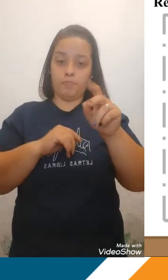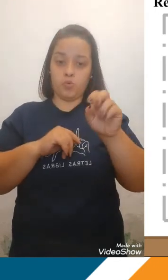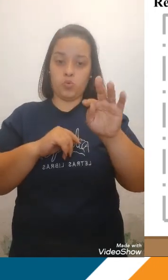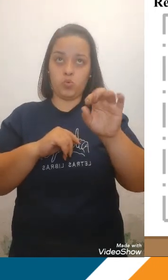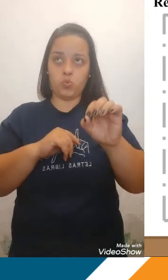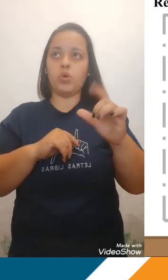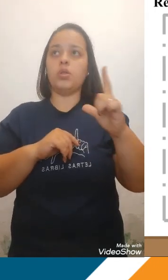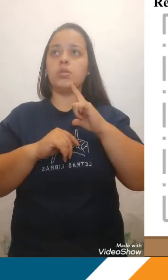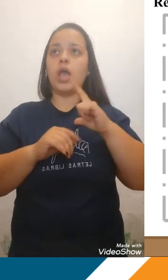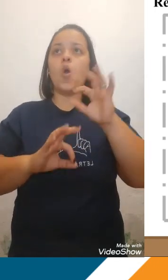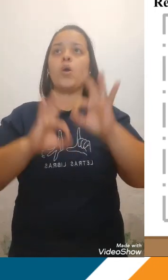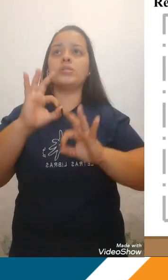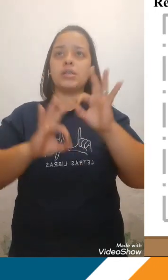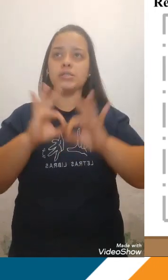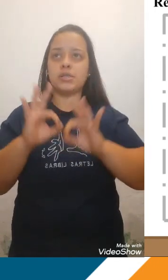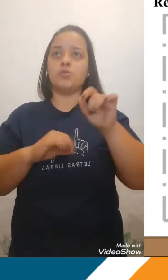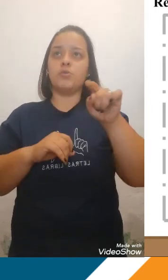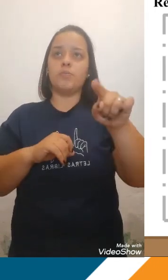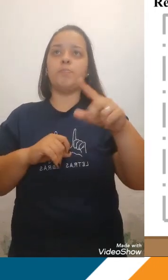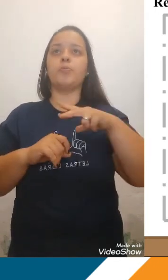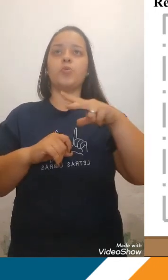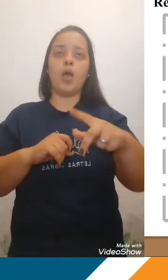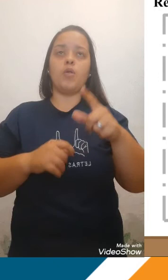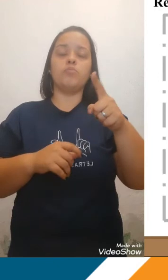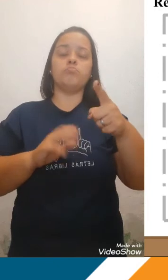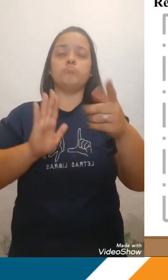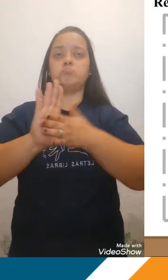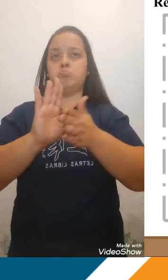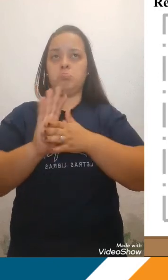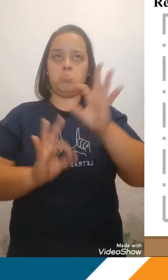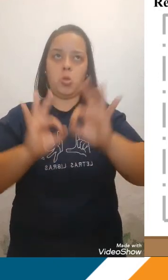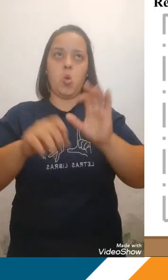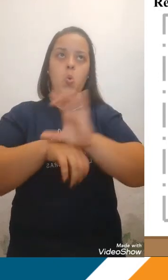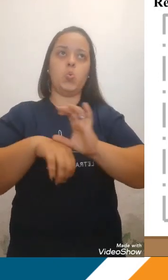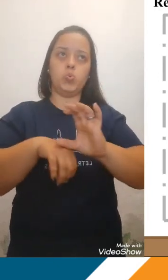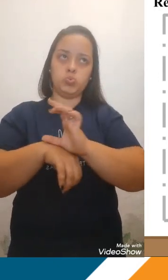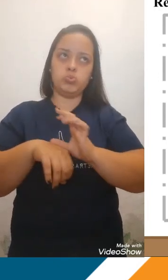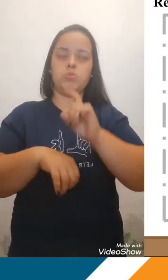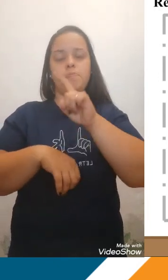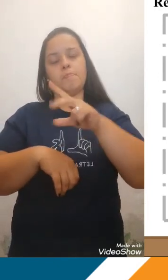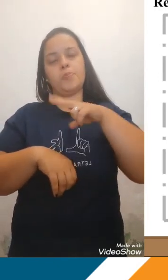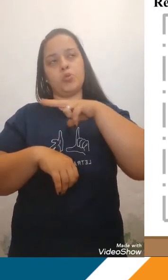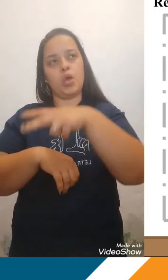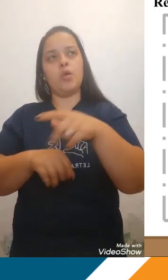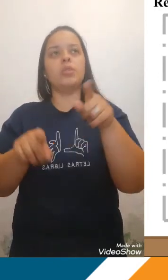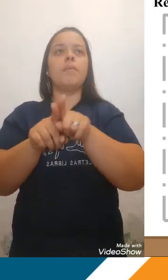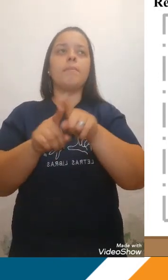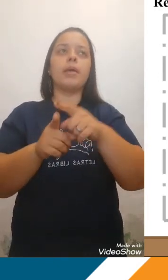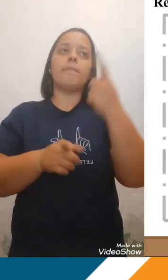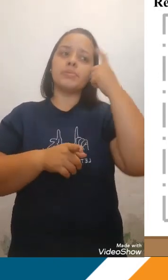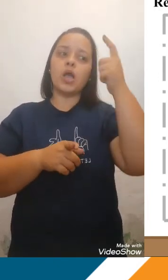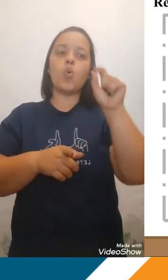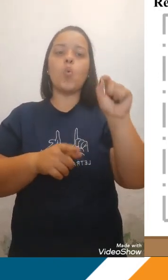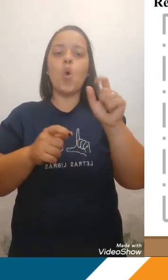a composição das cortes portuguesas, que se organizou para a elaboração de uma Constituição para Portugal e também para decidir os